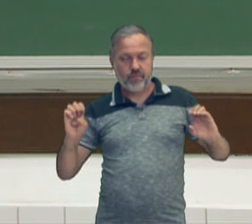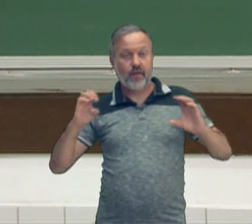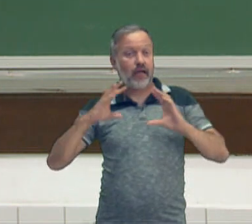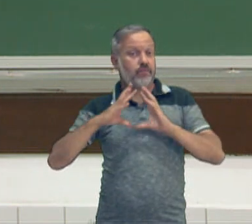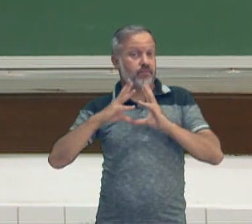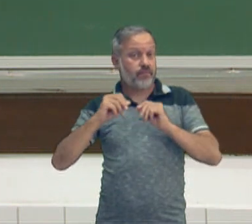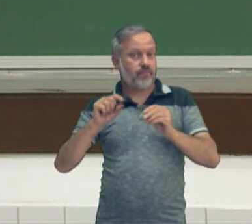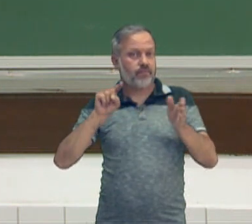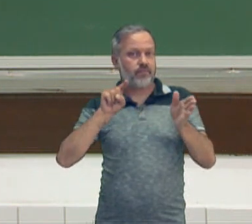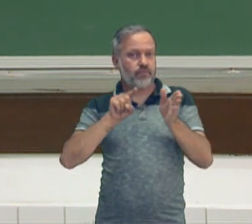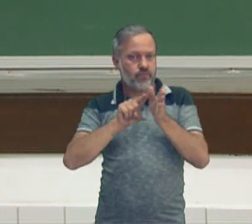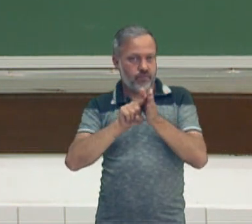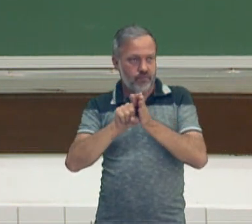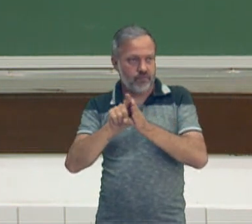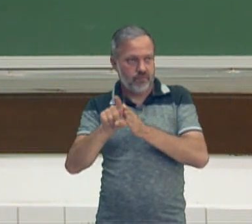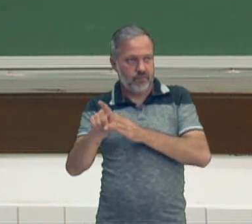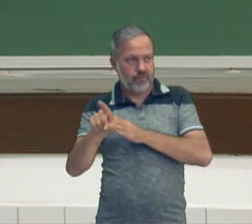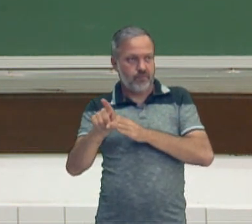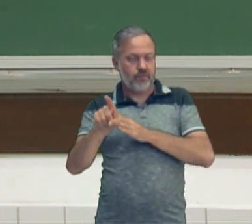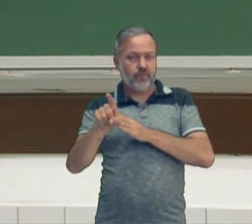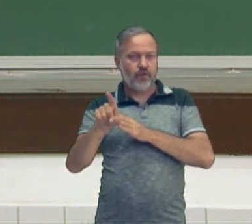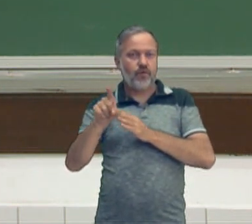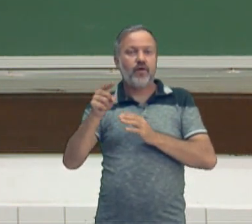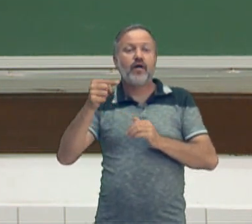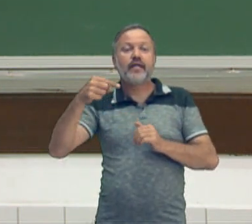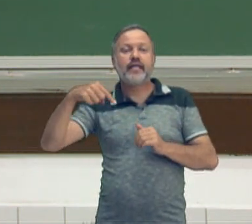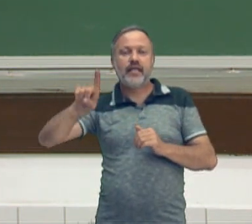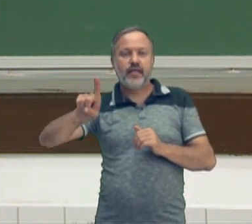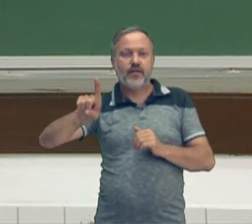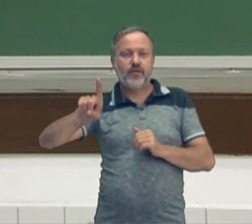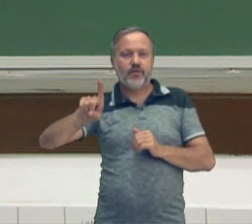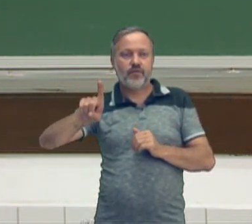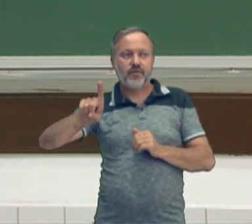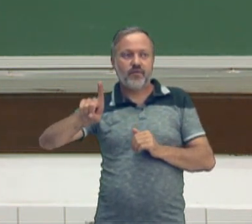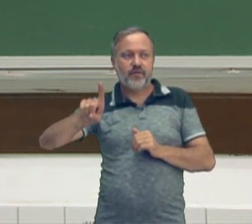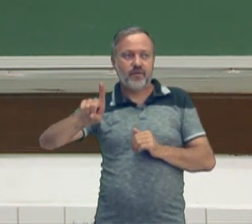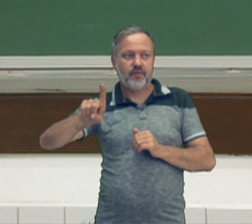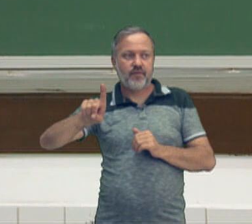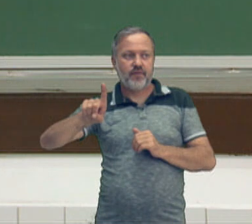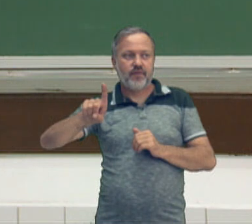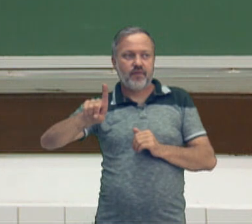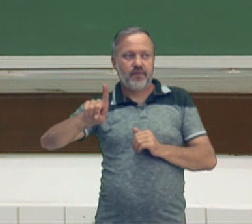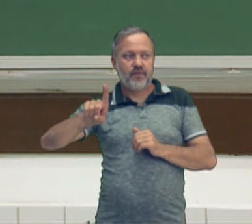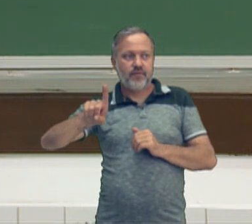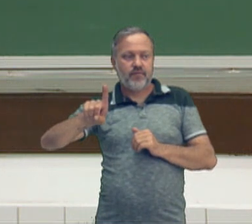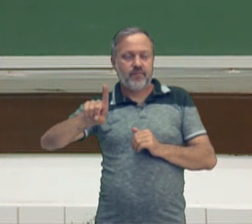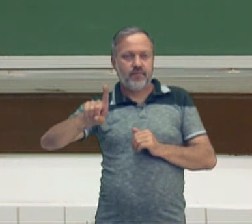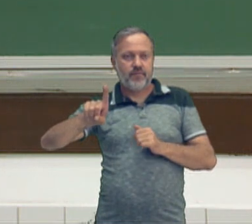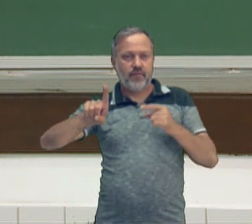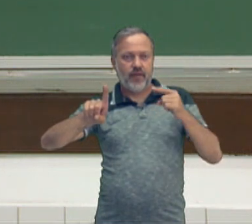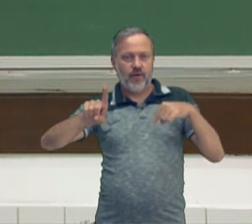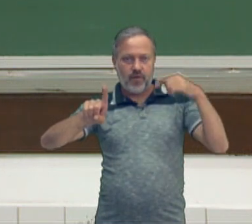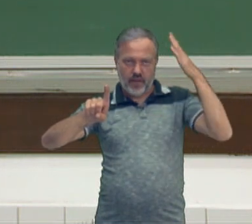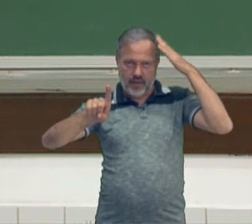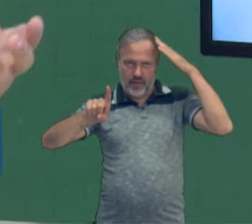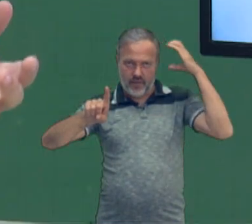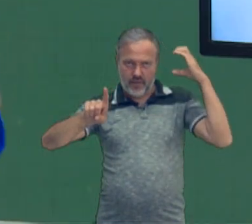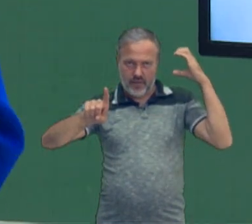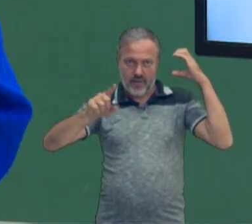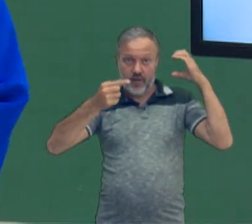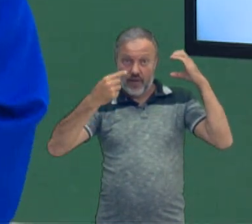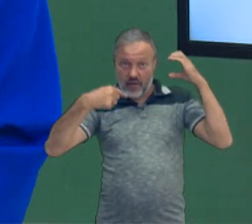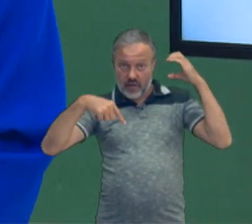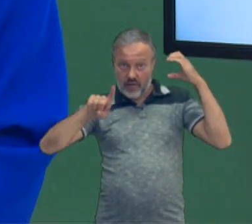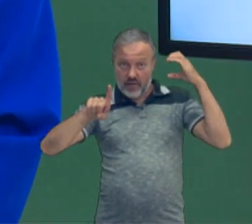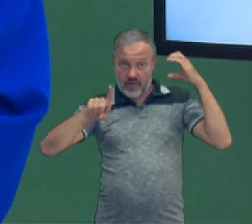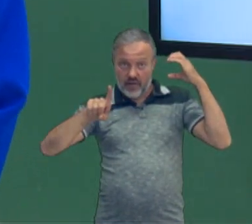alguém perguntar, eu estou indo, estou aqui, moro em Curitiba, e estou indo para Nova